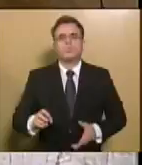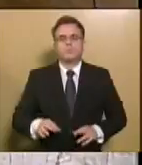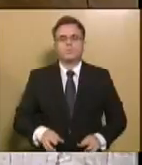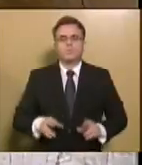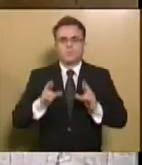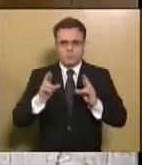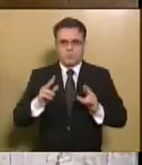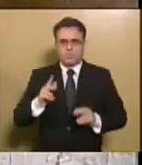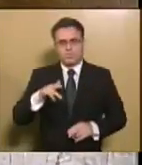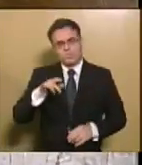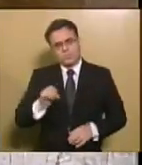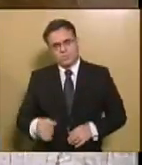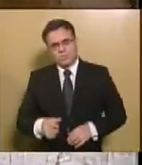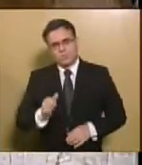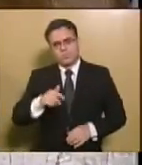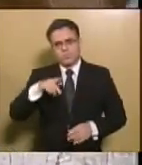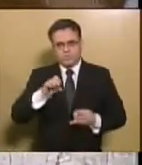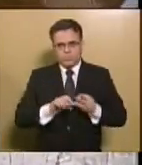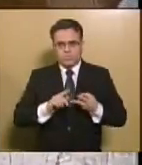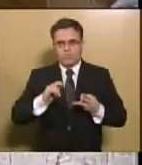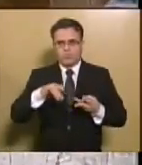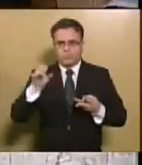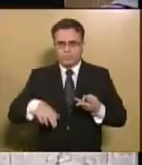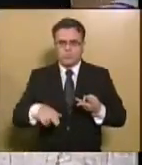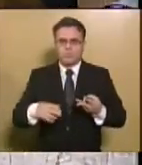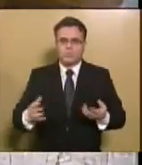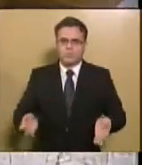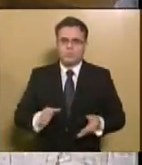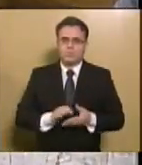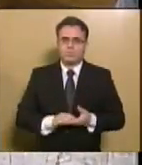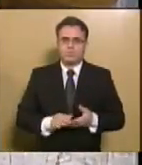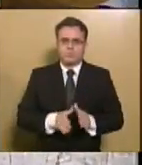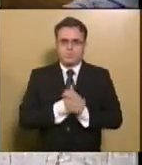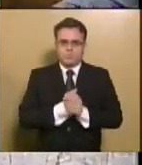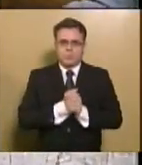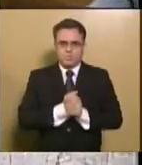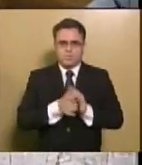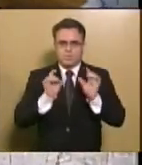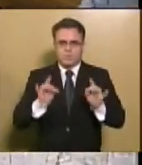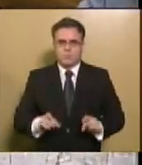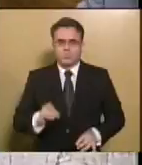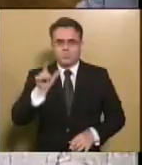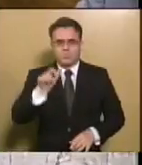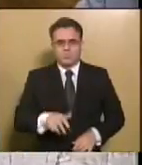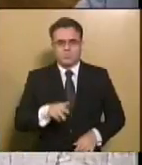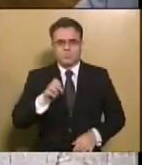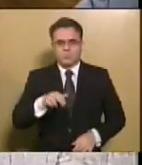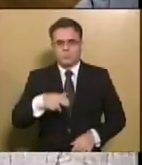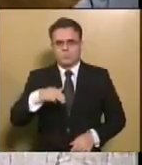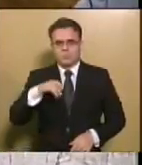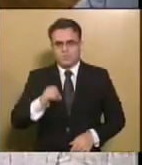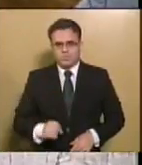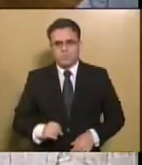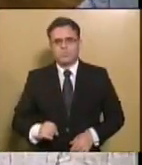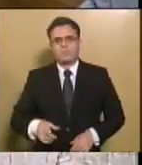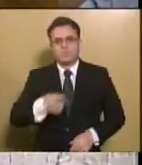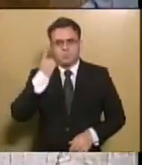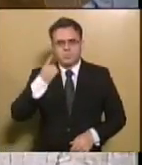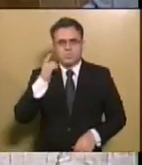deputados Jorge Passos, Augusto Bezerra e Jefferson Andrade. Congratulações, excelentíssimo senhor Venâncio Fonseca, deputado